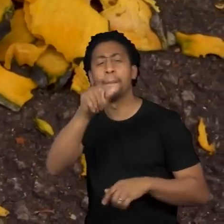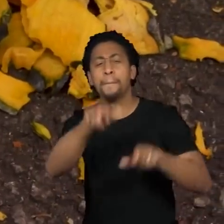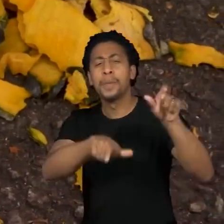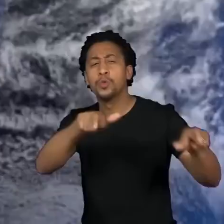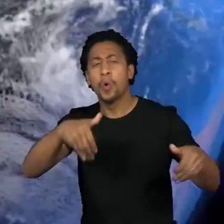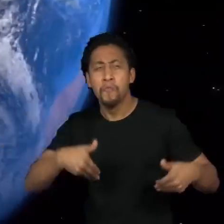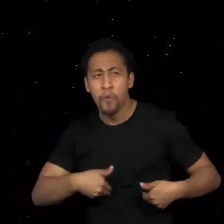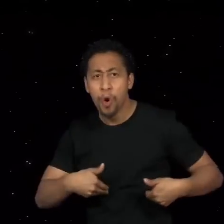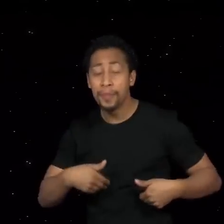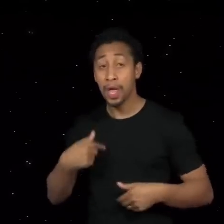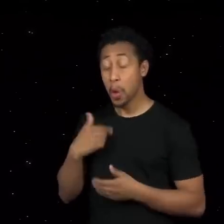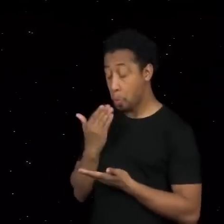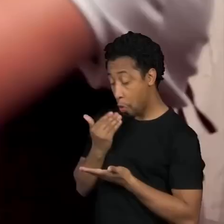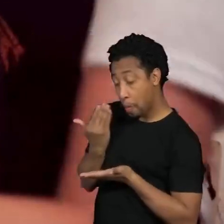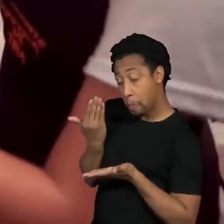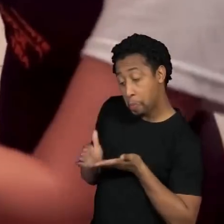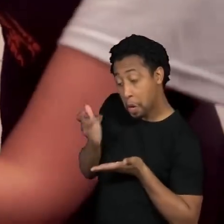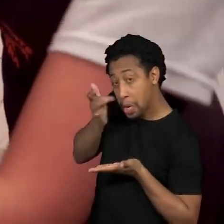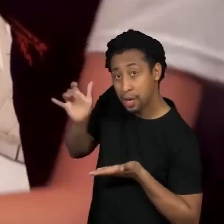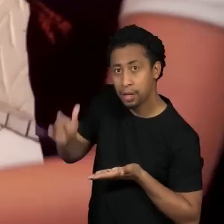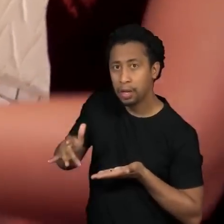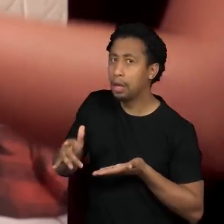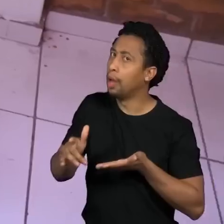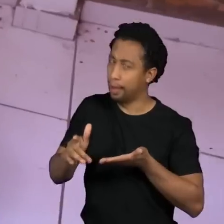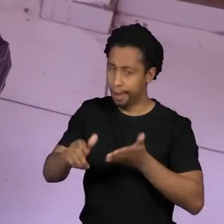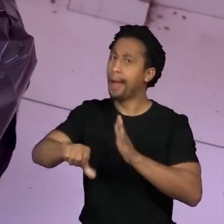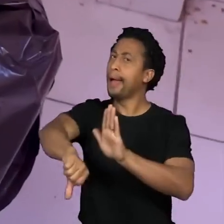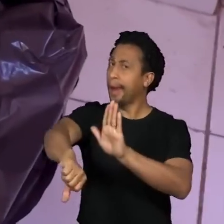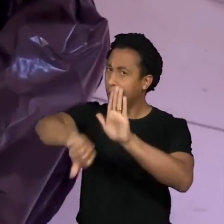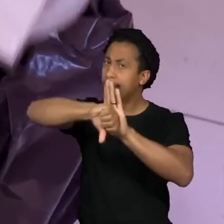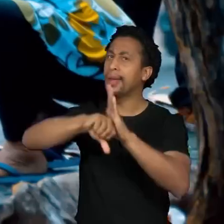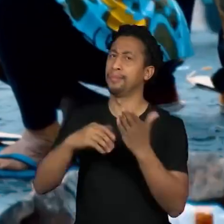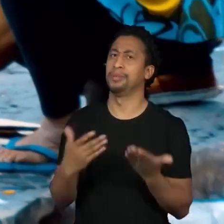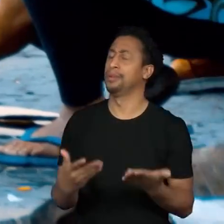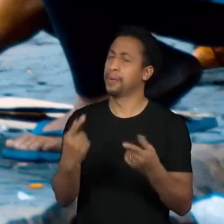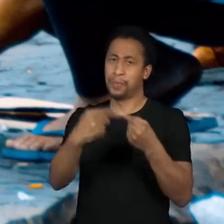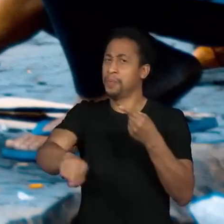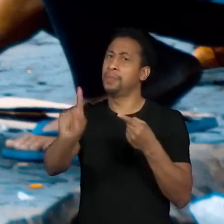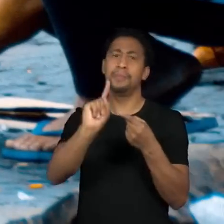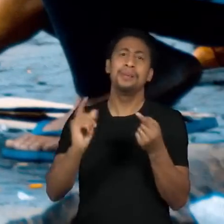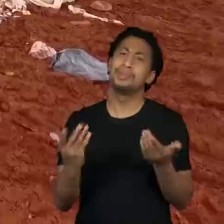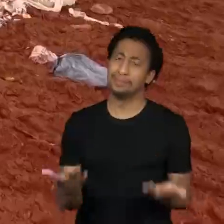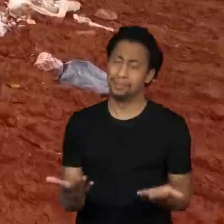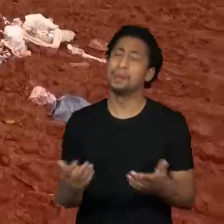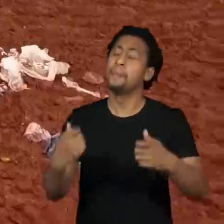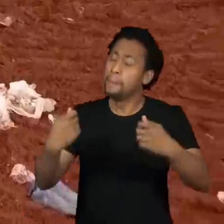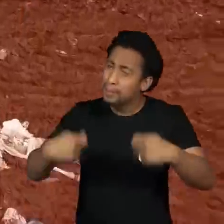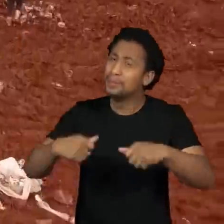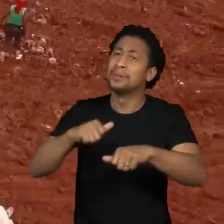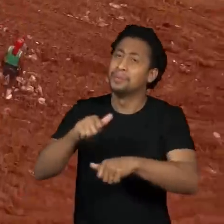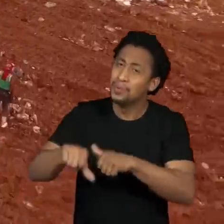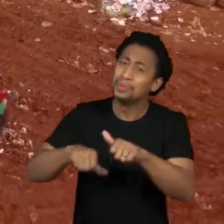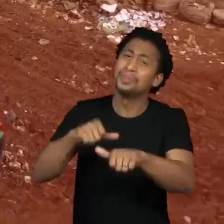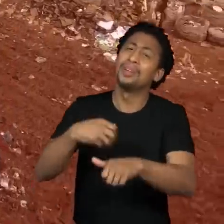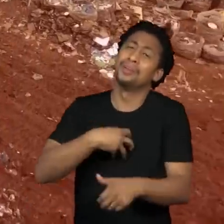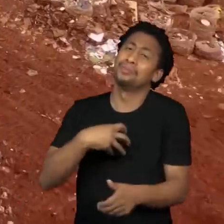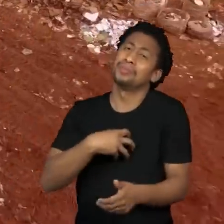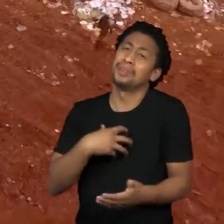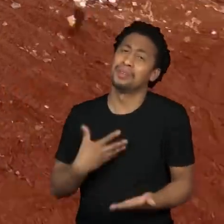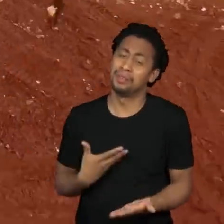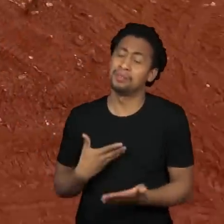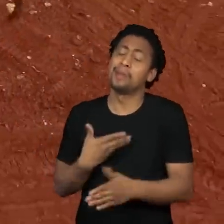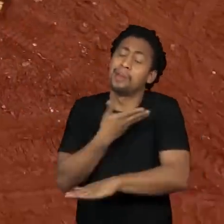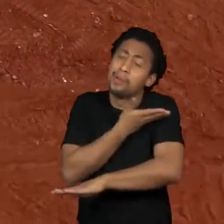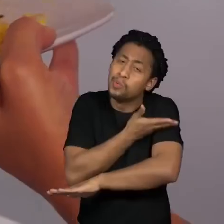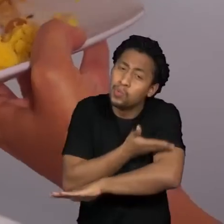criminoso. Esse excesso não cabe mais no planeta que a gente está vivendo. Então a gente tem que ir mudando os pequenos hábitos até a